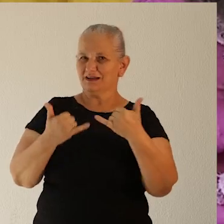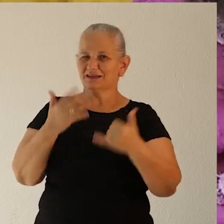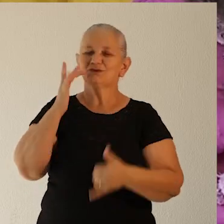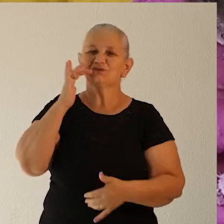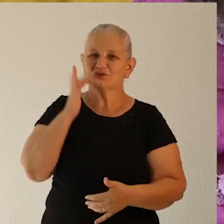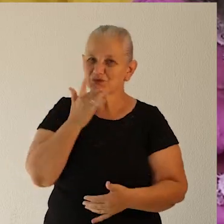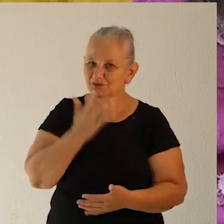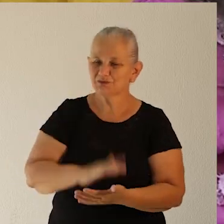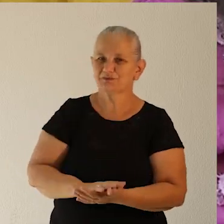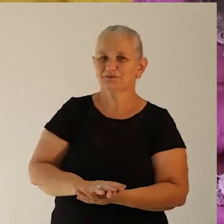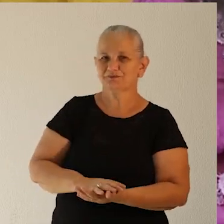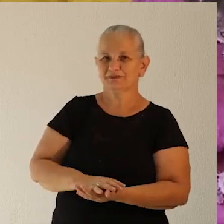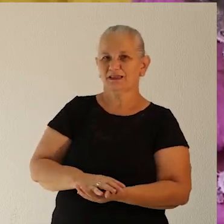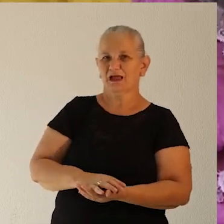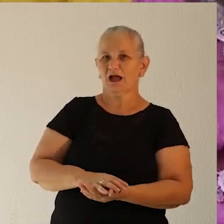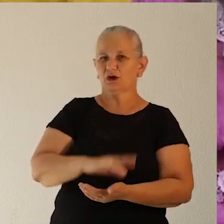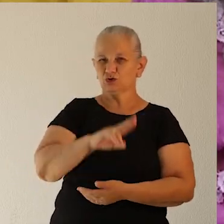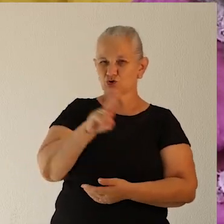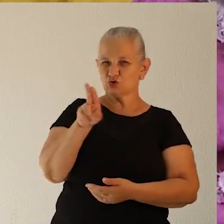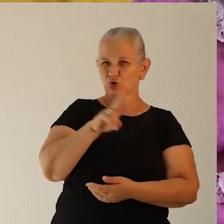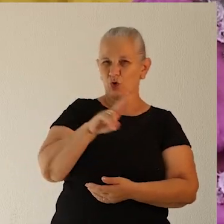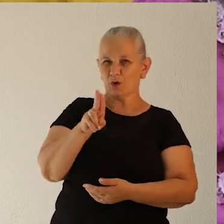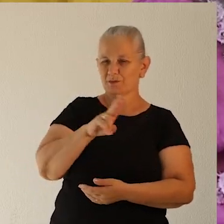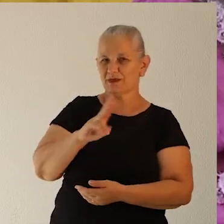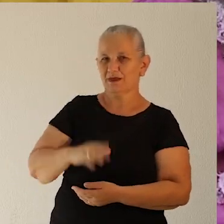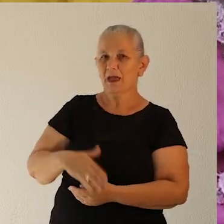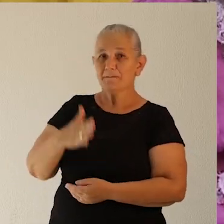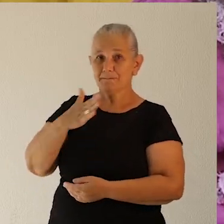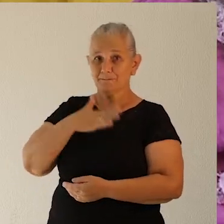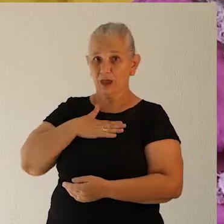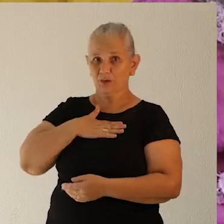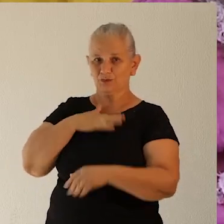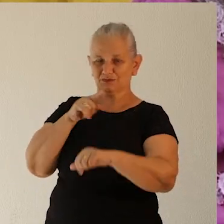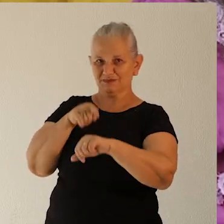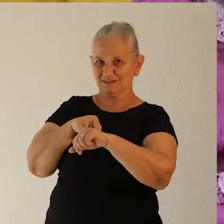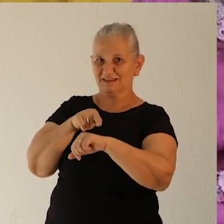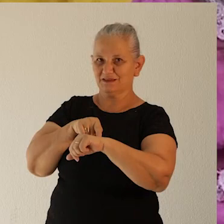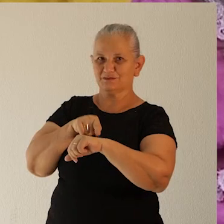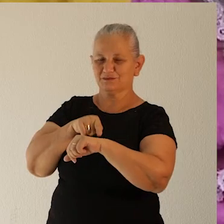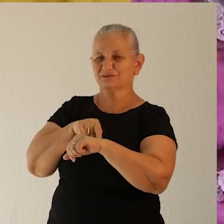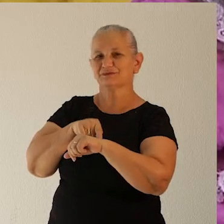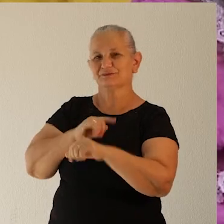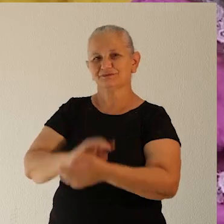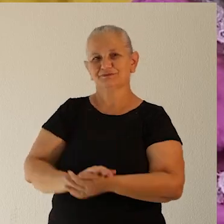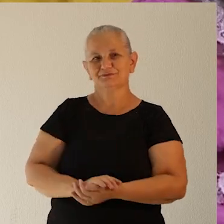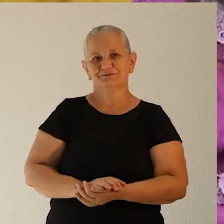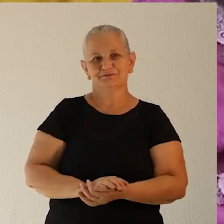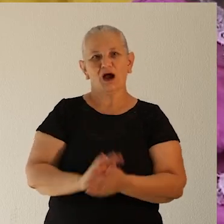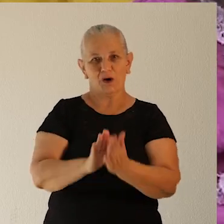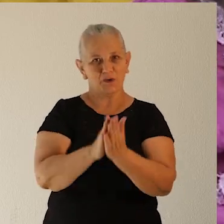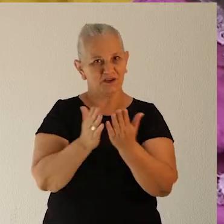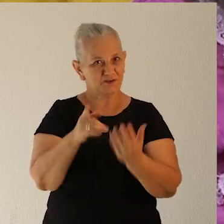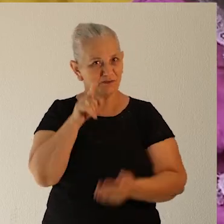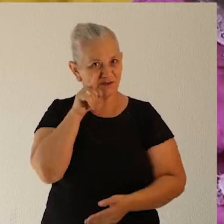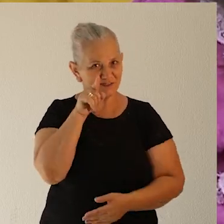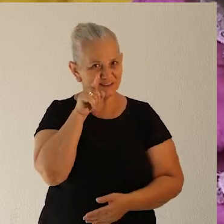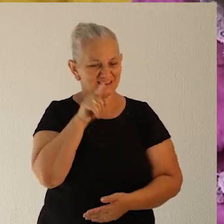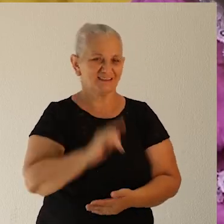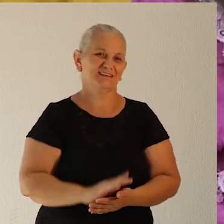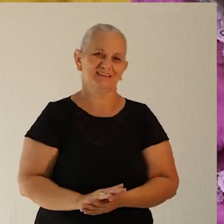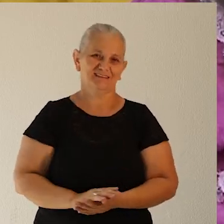esse chamado Deu Tempo. E ele fez esse livro, essa poesia para vocês. E eu fiz essa música para vocês, que é